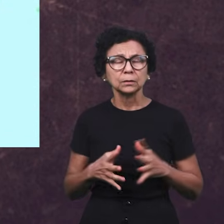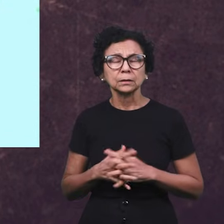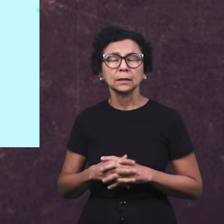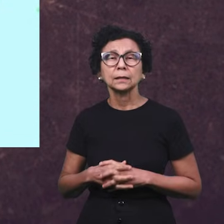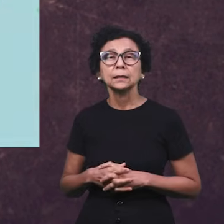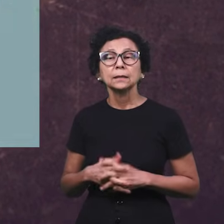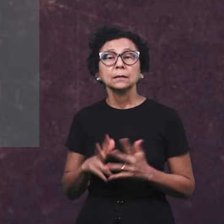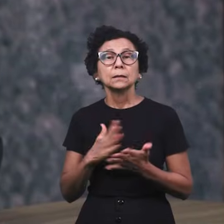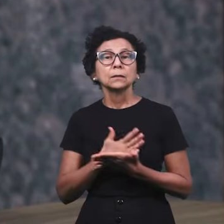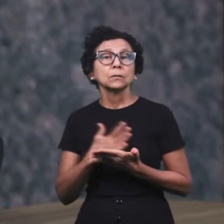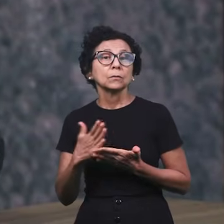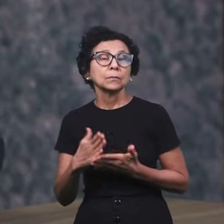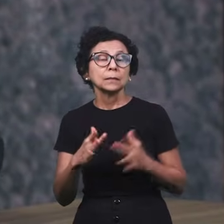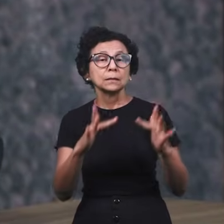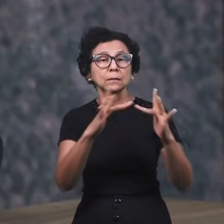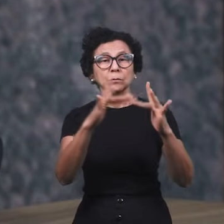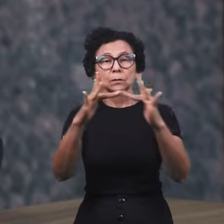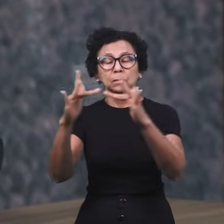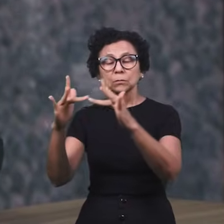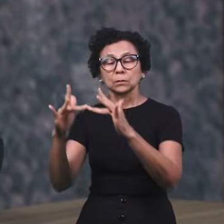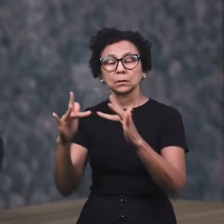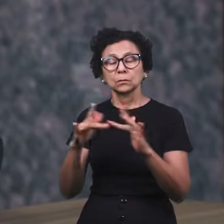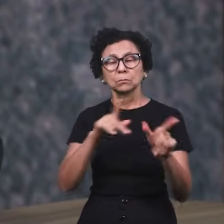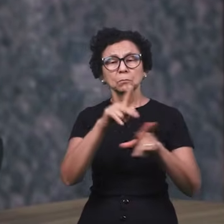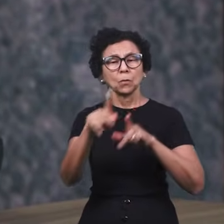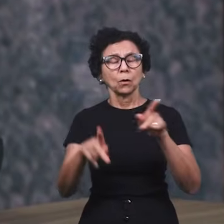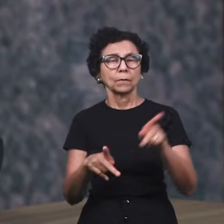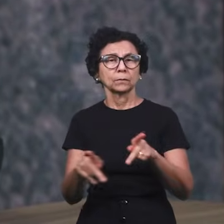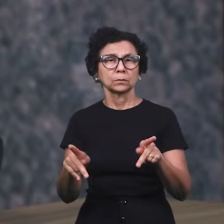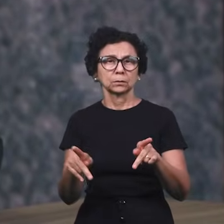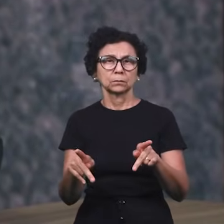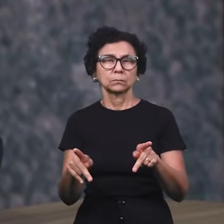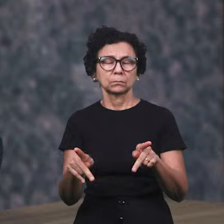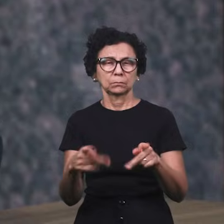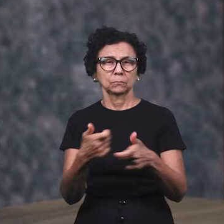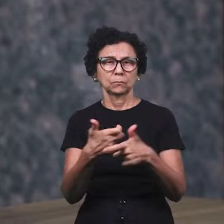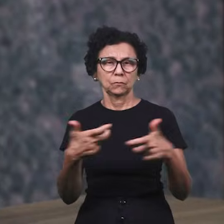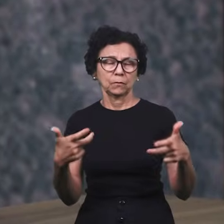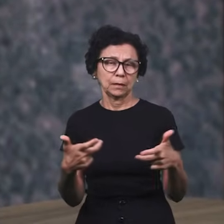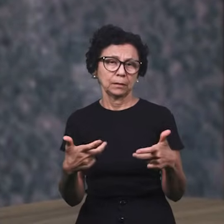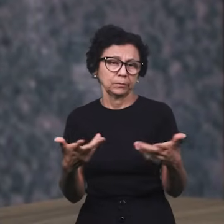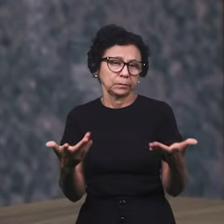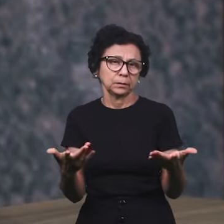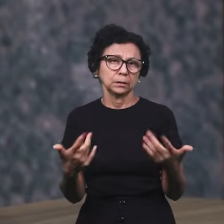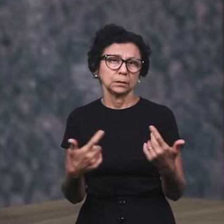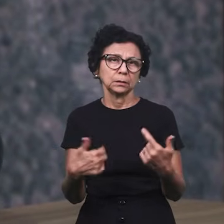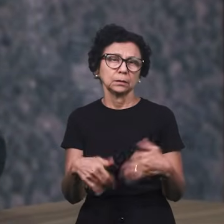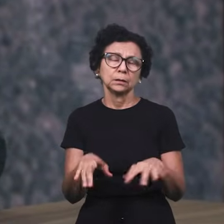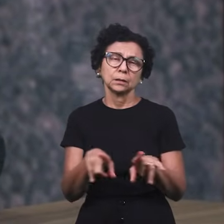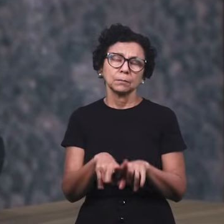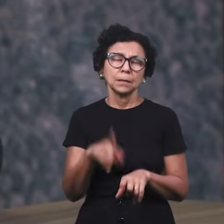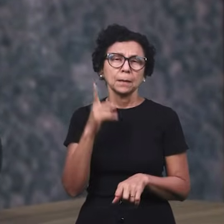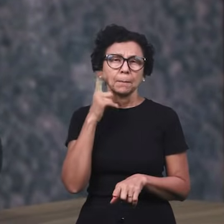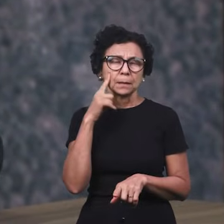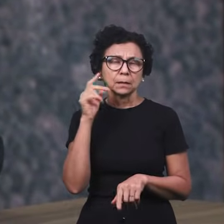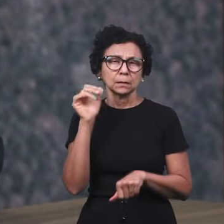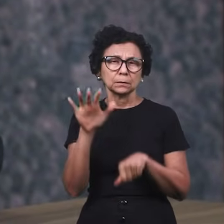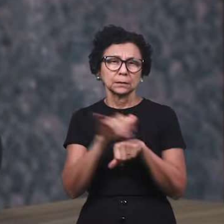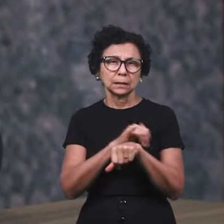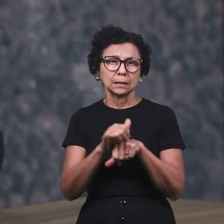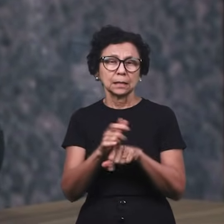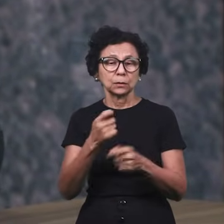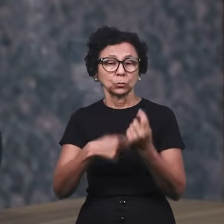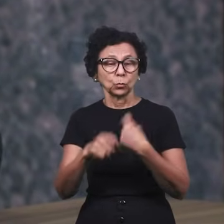Périplo Africano, e aí eles começam a ter contato com outros povos. E juntamente a essa questão de aumentar o